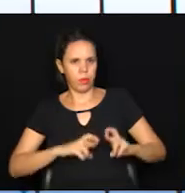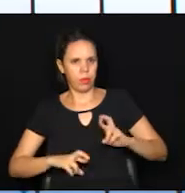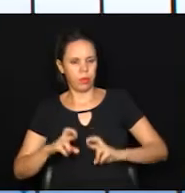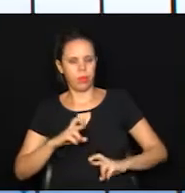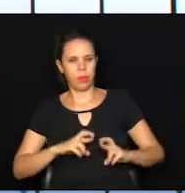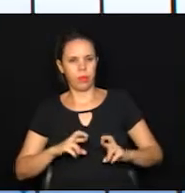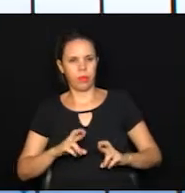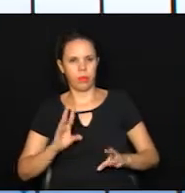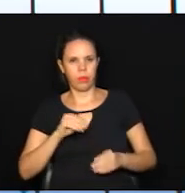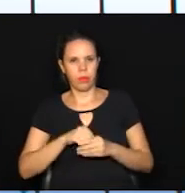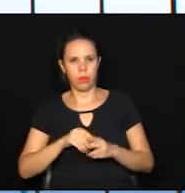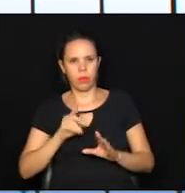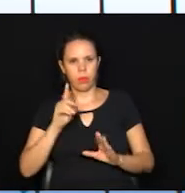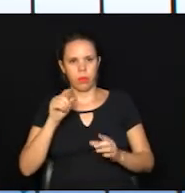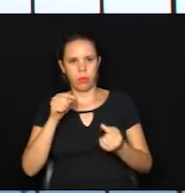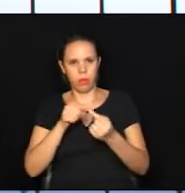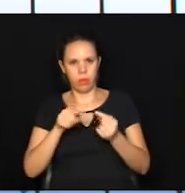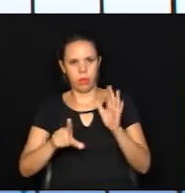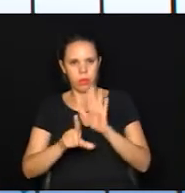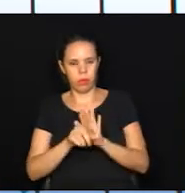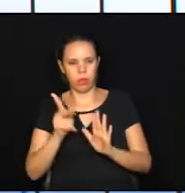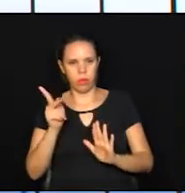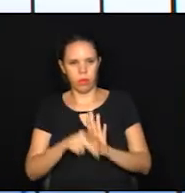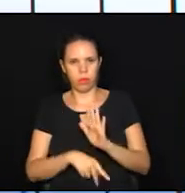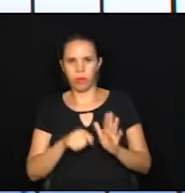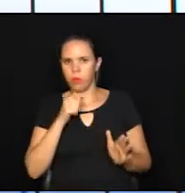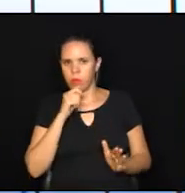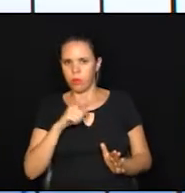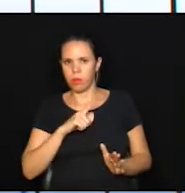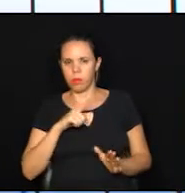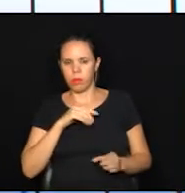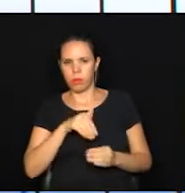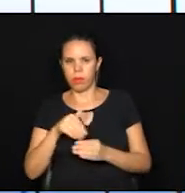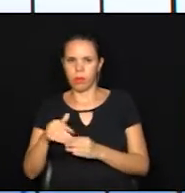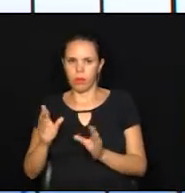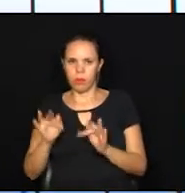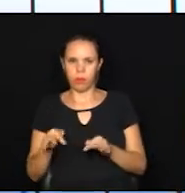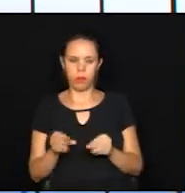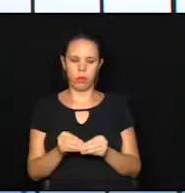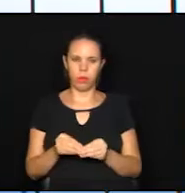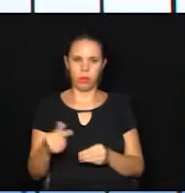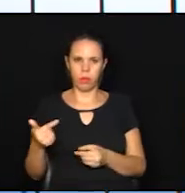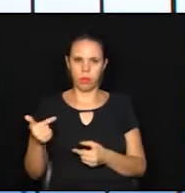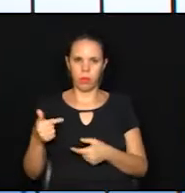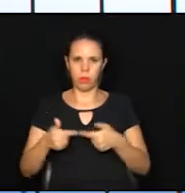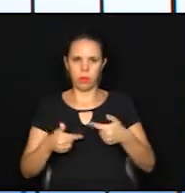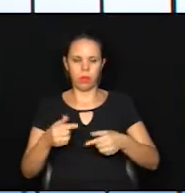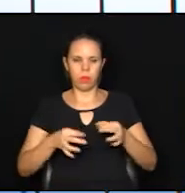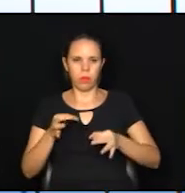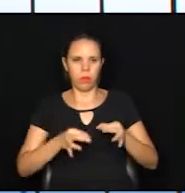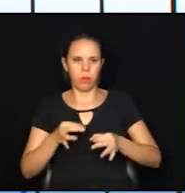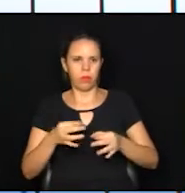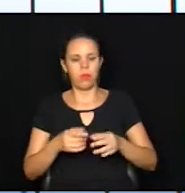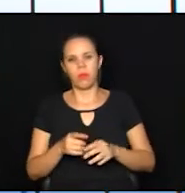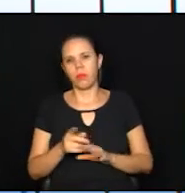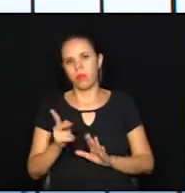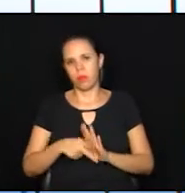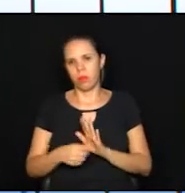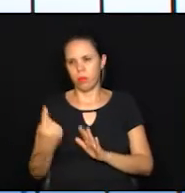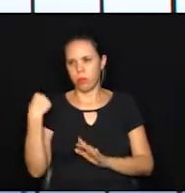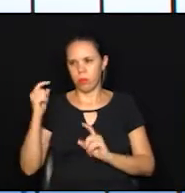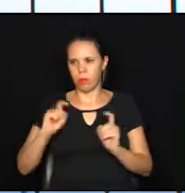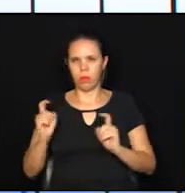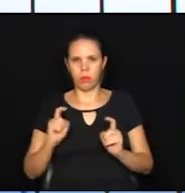a legalidade do projeto. Nós temos ainda em votação final, segunda discussão, um projeto que foi aprovado na reunião